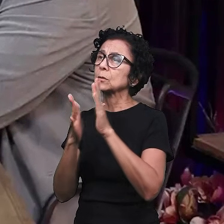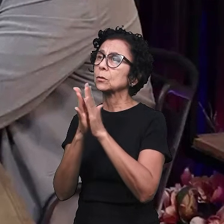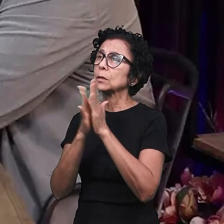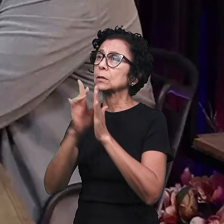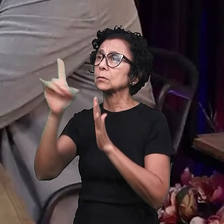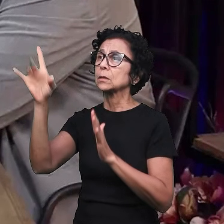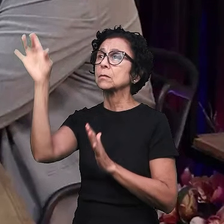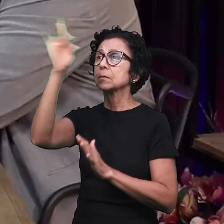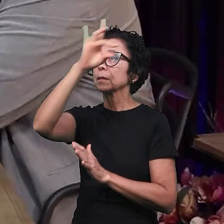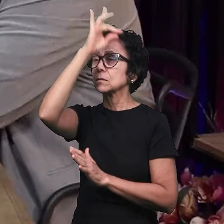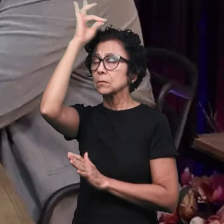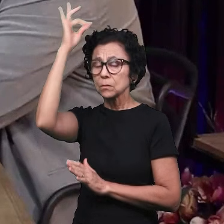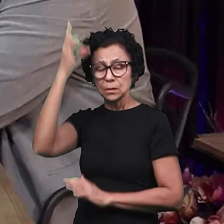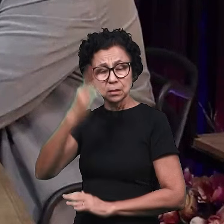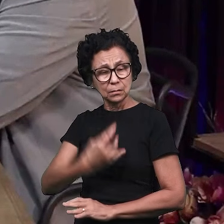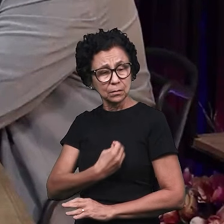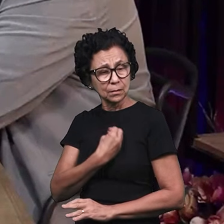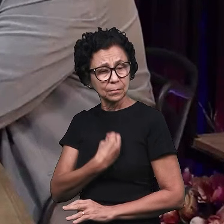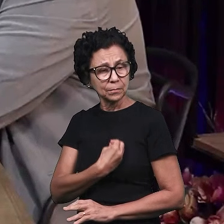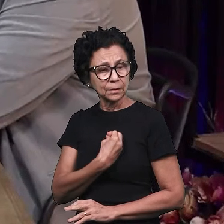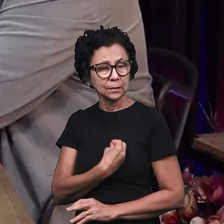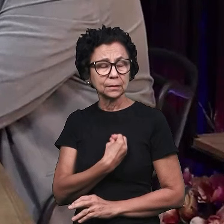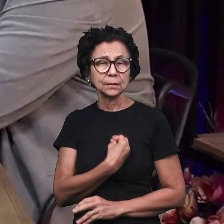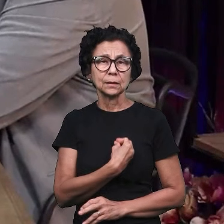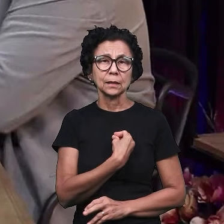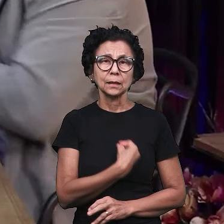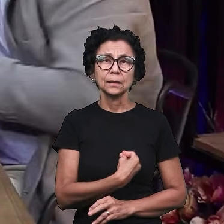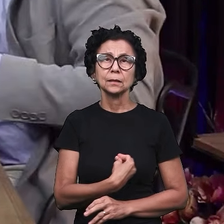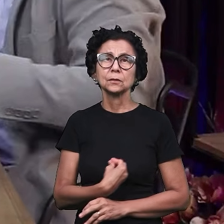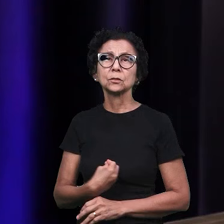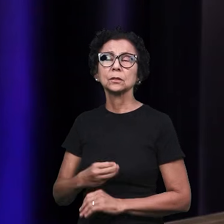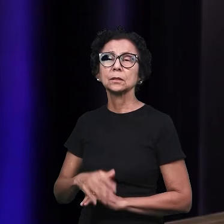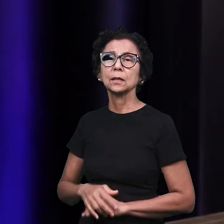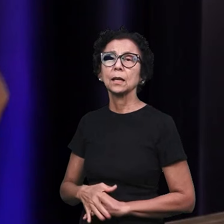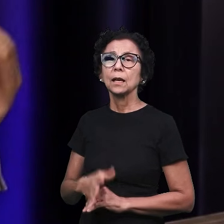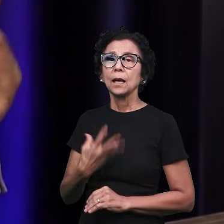Santo está falando conosco. Então, nós estamos recebendo toda esta vida.